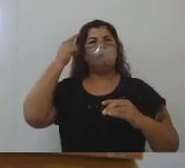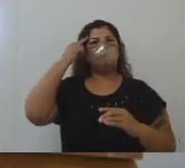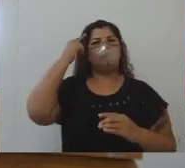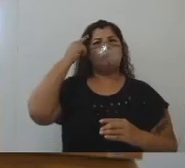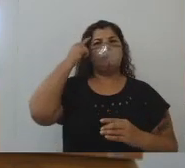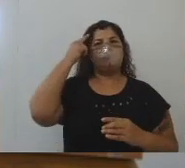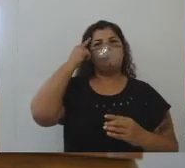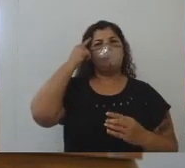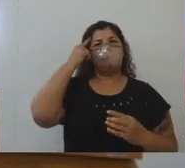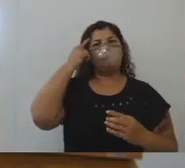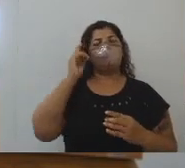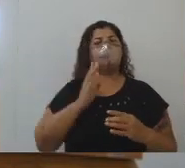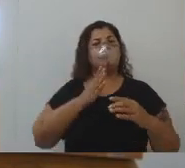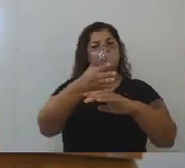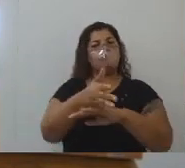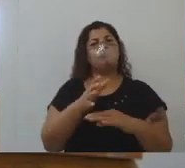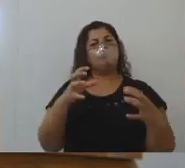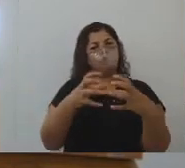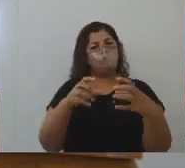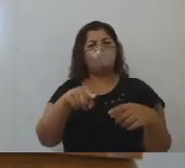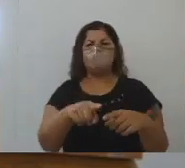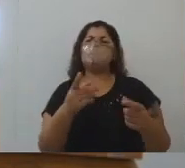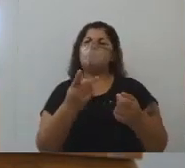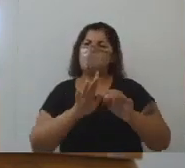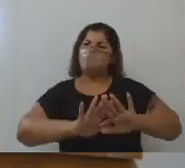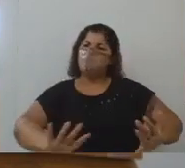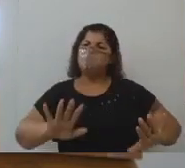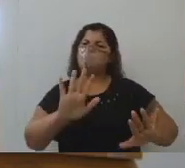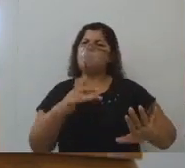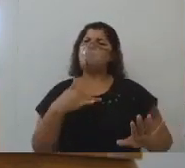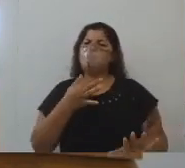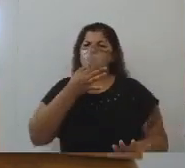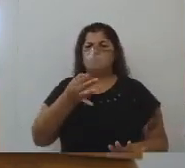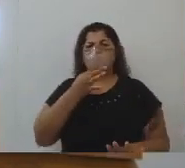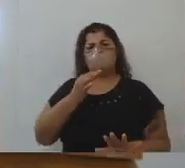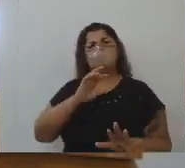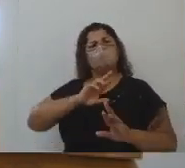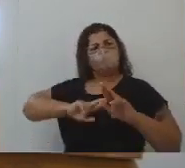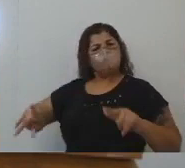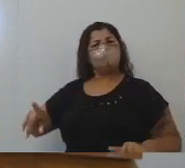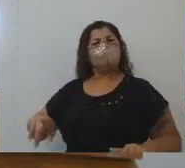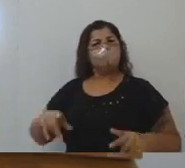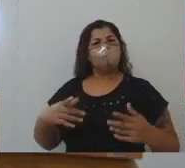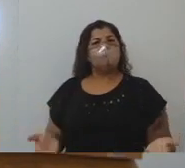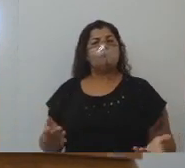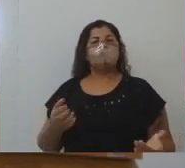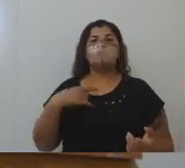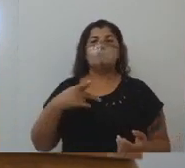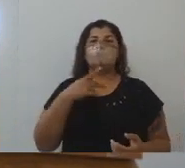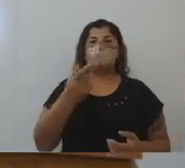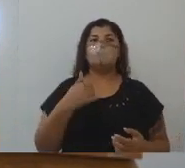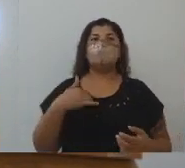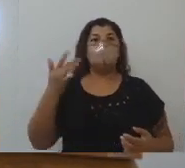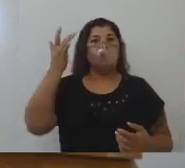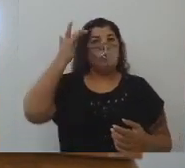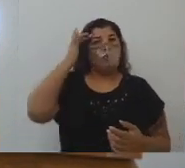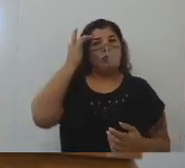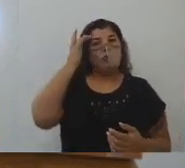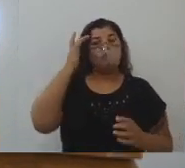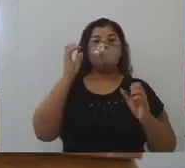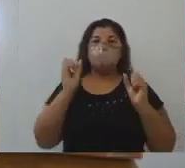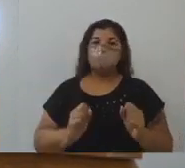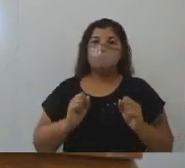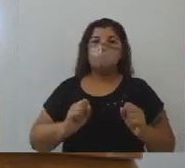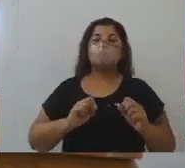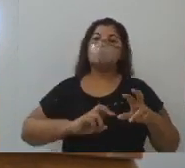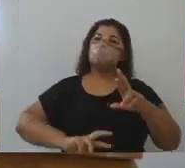diz assim, olha, vocês estão dizendo que é desse jeito, mas eu acho que poderia ser diferente. Quando a gente diz, eu acho que poderia